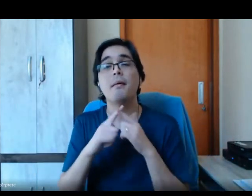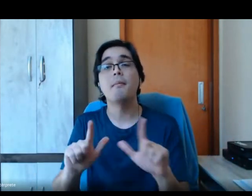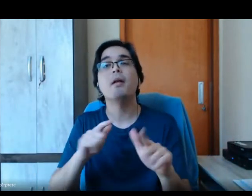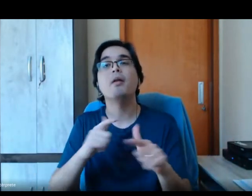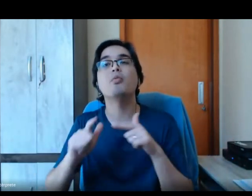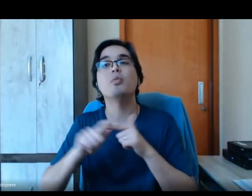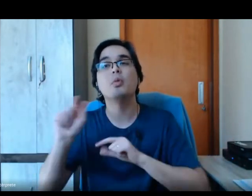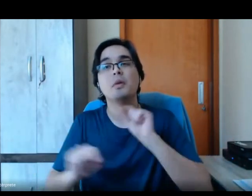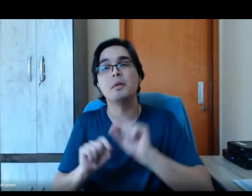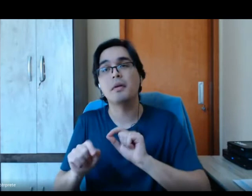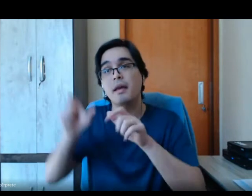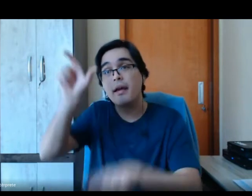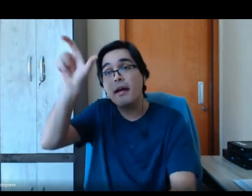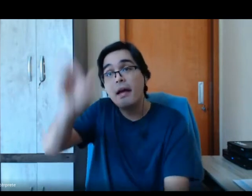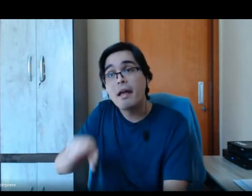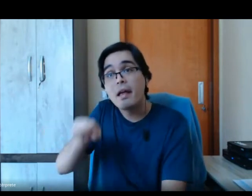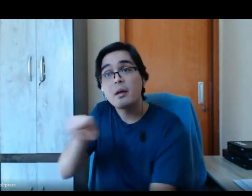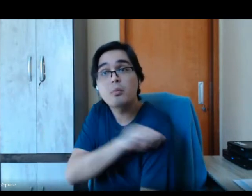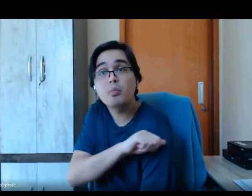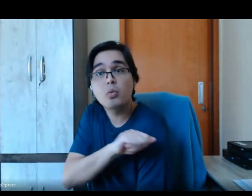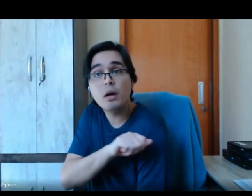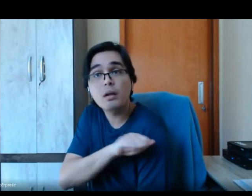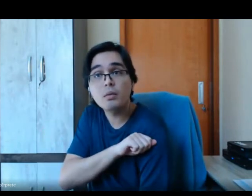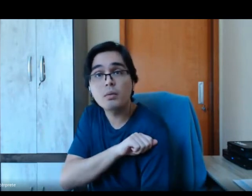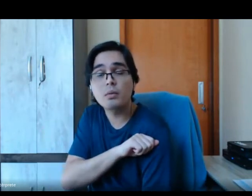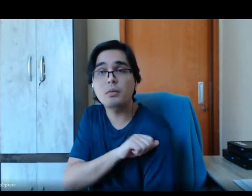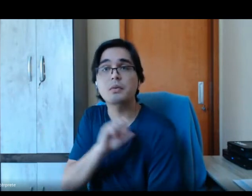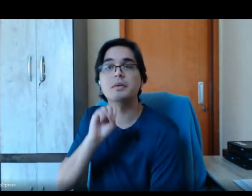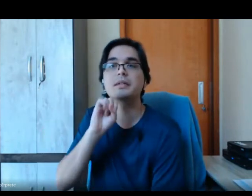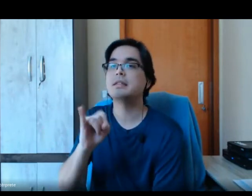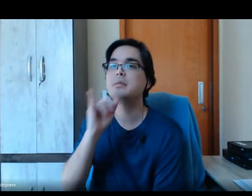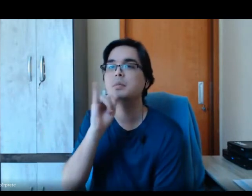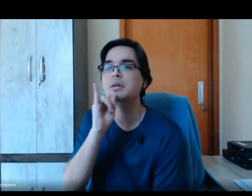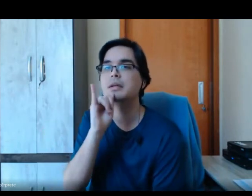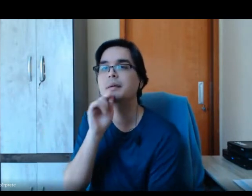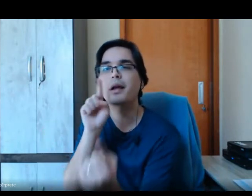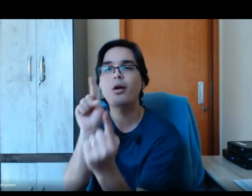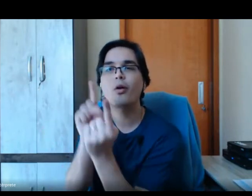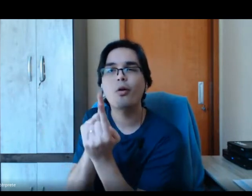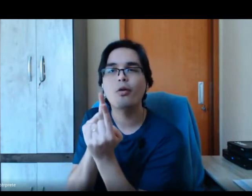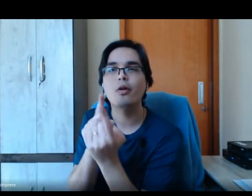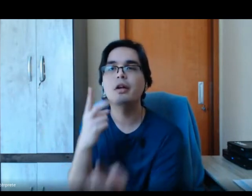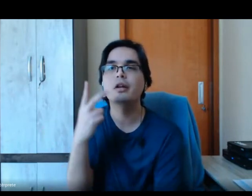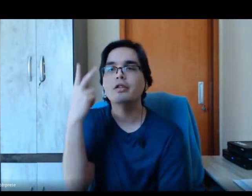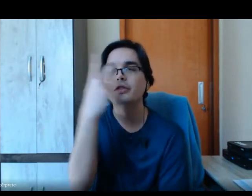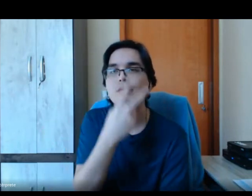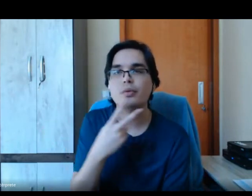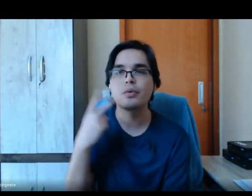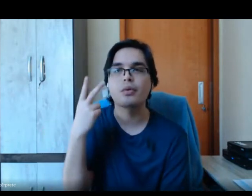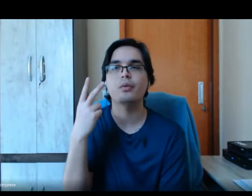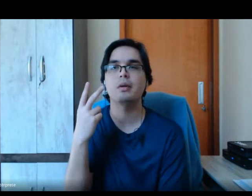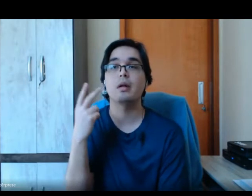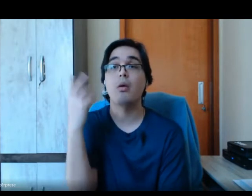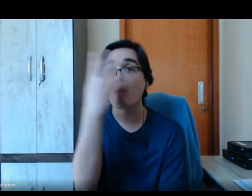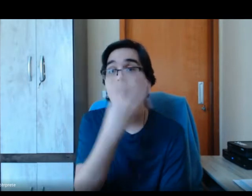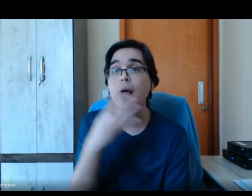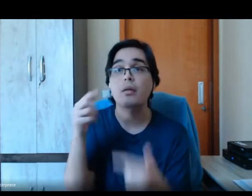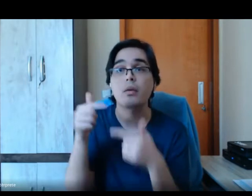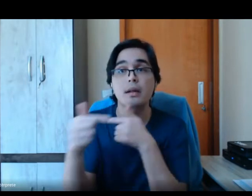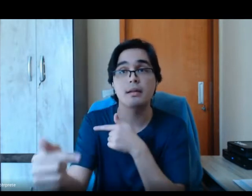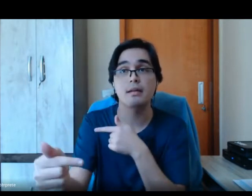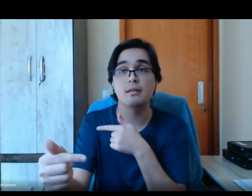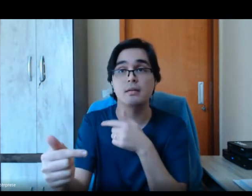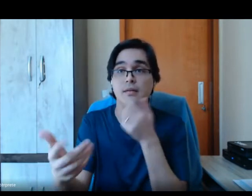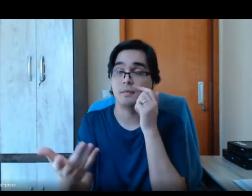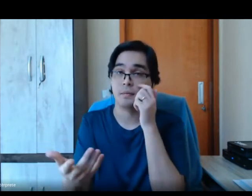eu vejo até por algumas questões de alguns alunos comentando, vai ser mais fácil para a gente, a coisa vai ser mais... E não vai ser assim, a dedicação vai ser muito maior